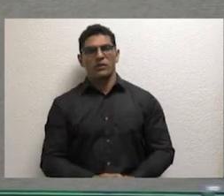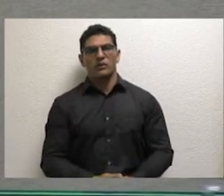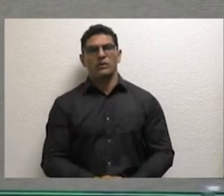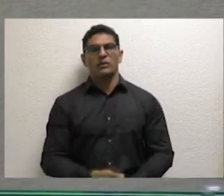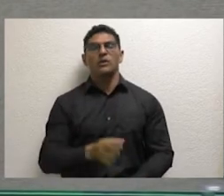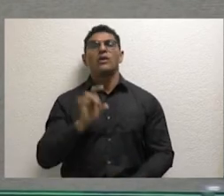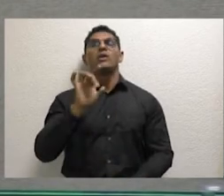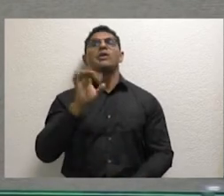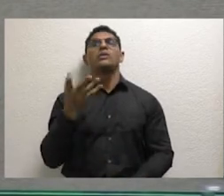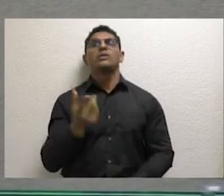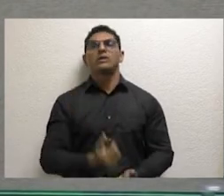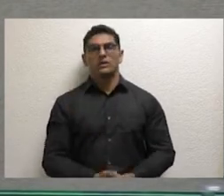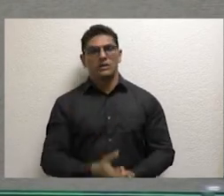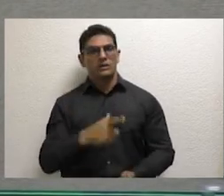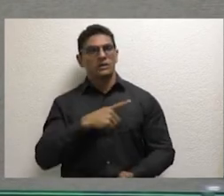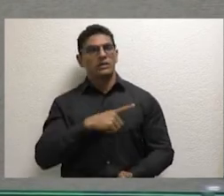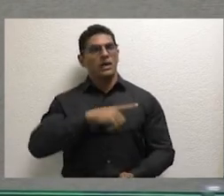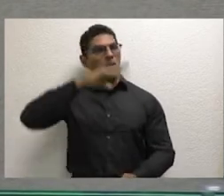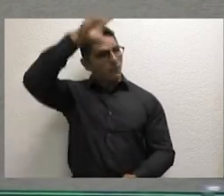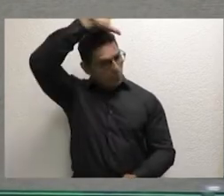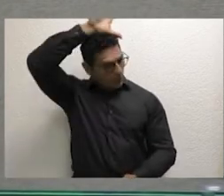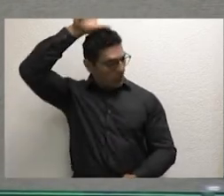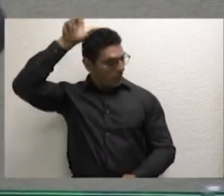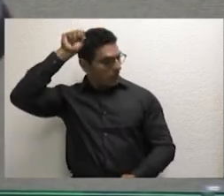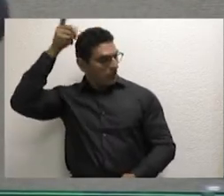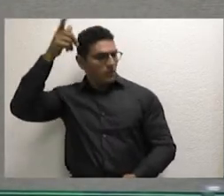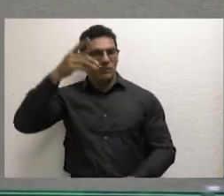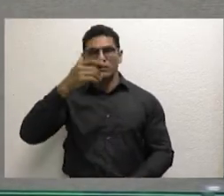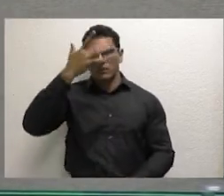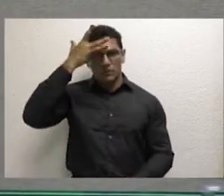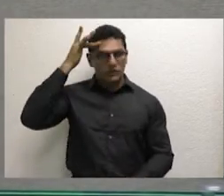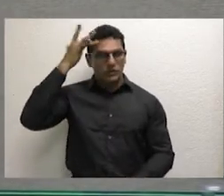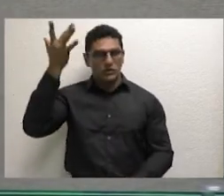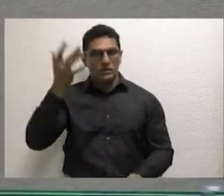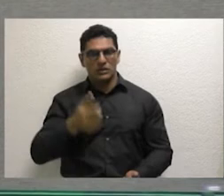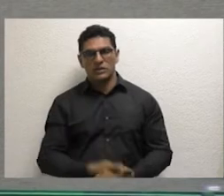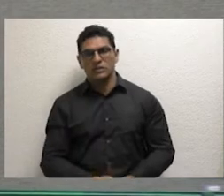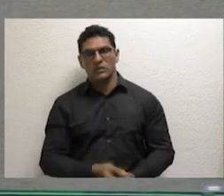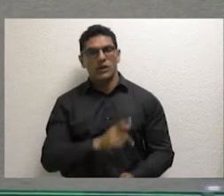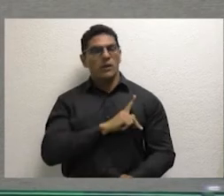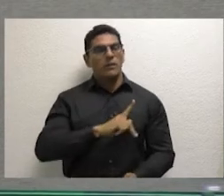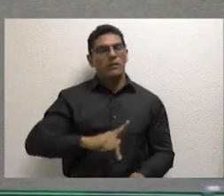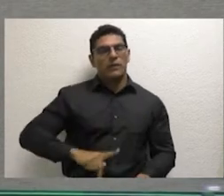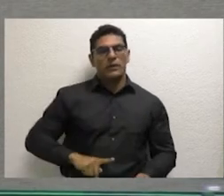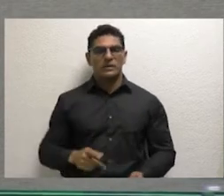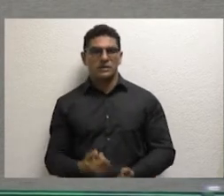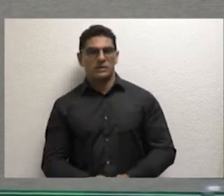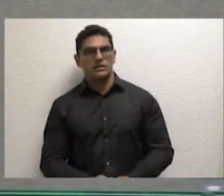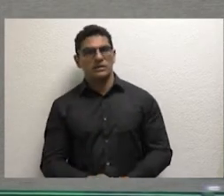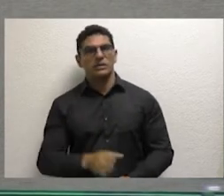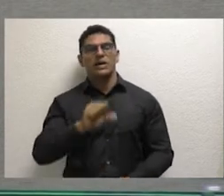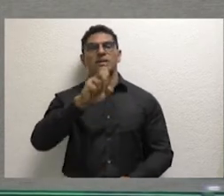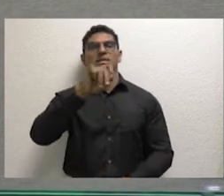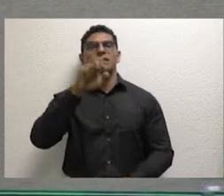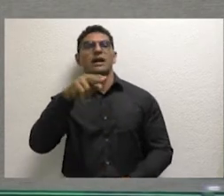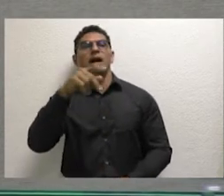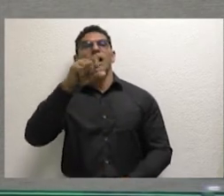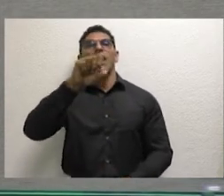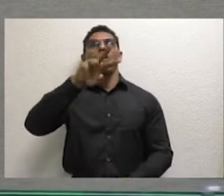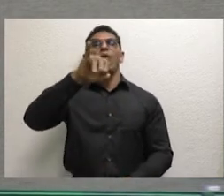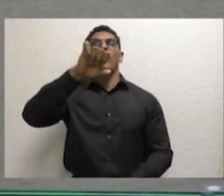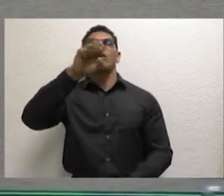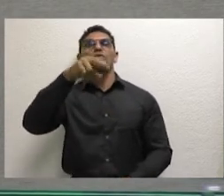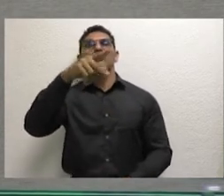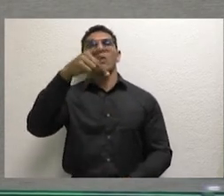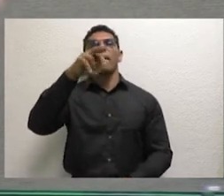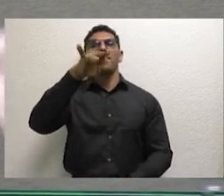sobraria aos amazonenses por isso presidente da ciência Wilson Périco em nome da